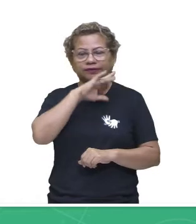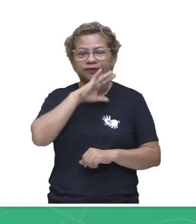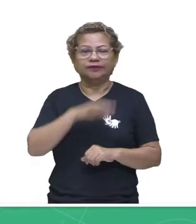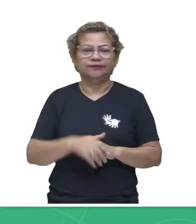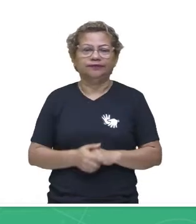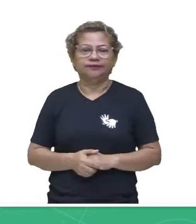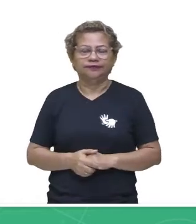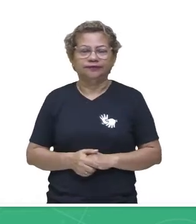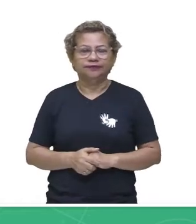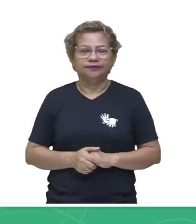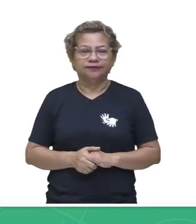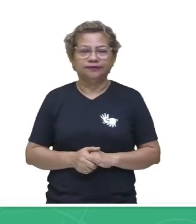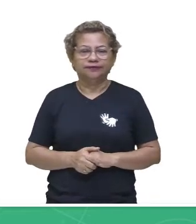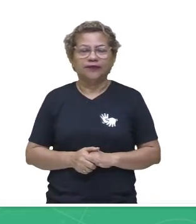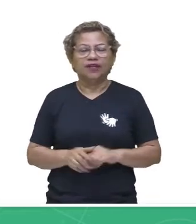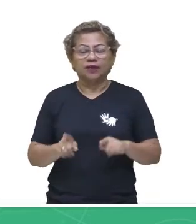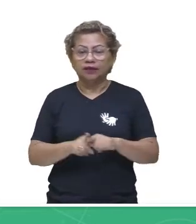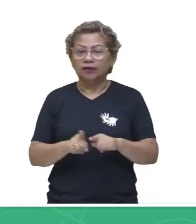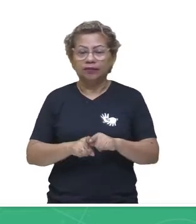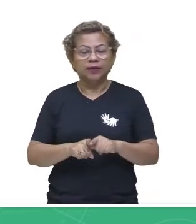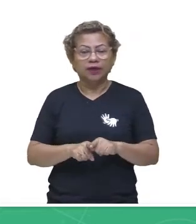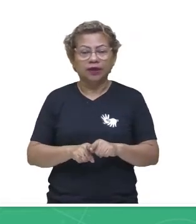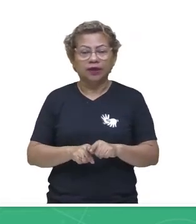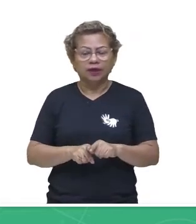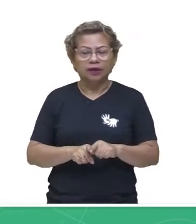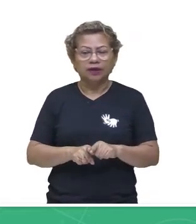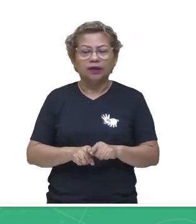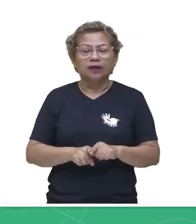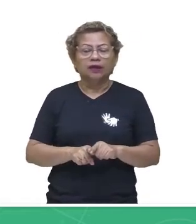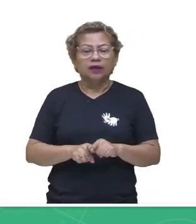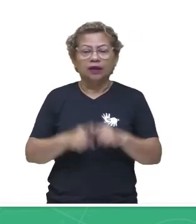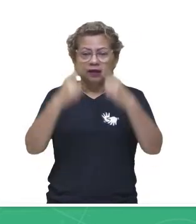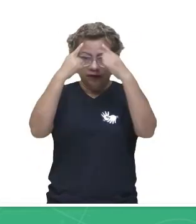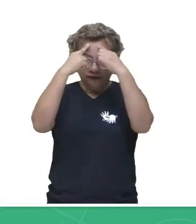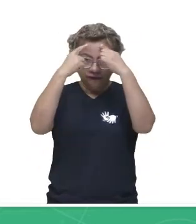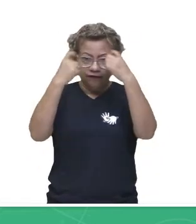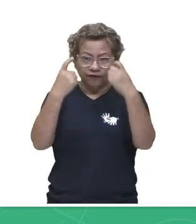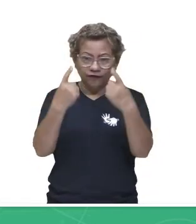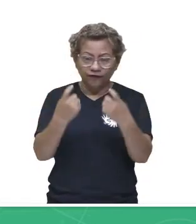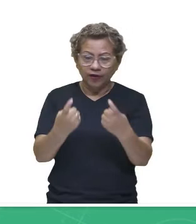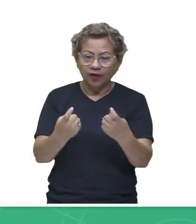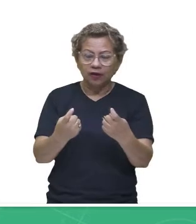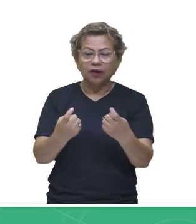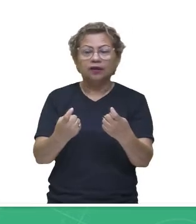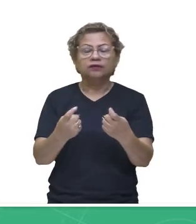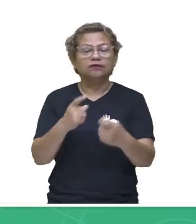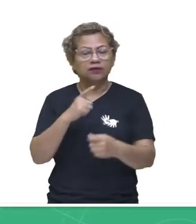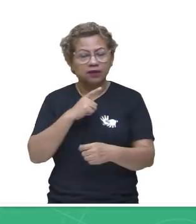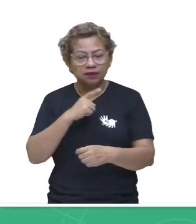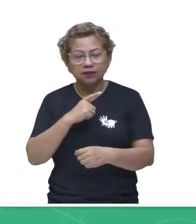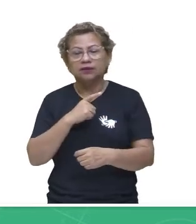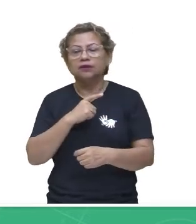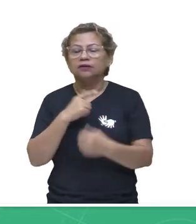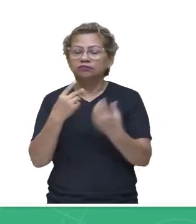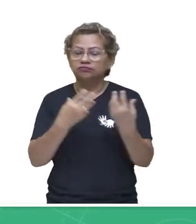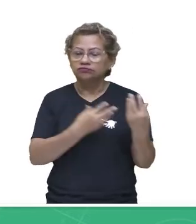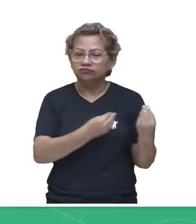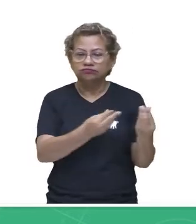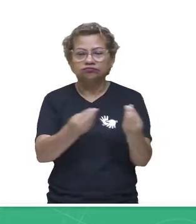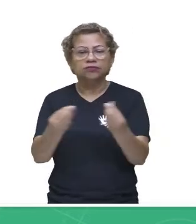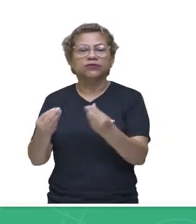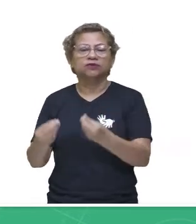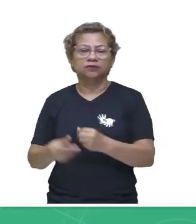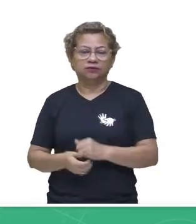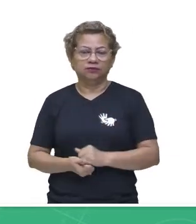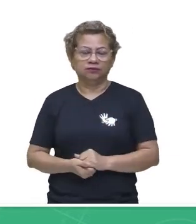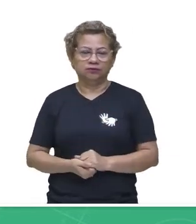E todas as formas de violência, como vai chegar muita gente, não vai ter emprego para todo mundo, a gente vai ter aí muitas pessoas partindo